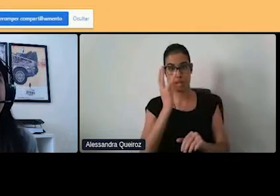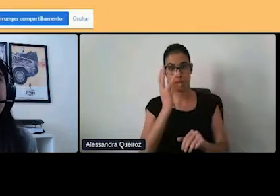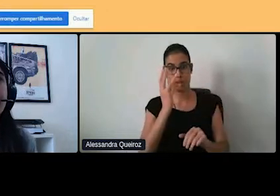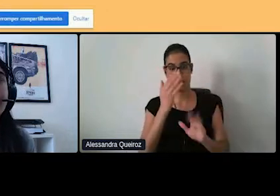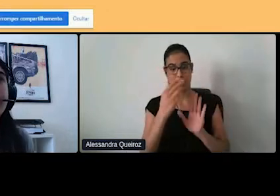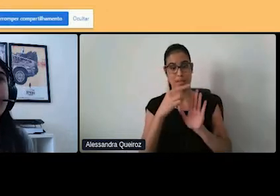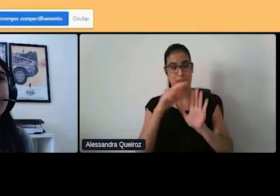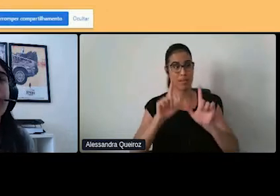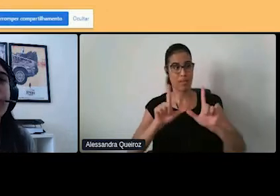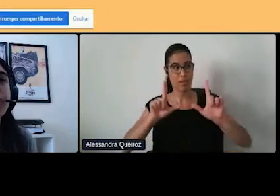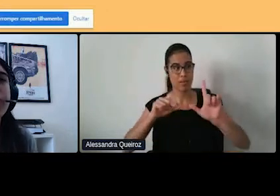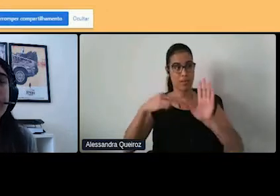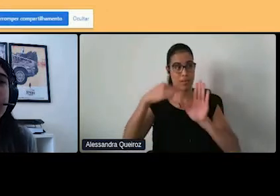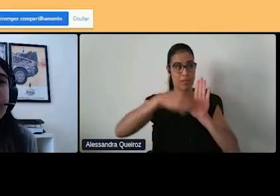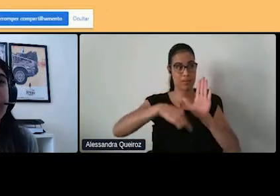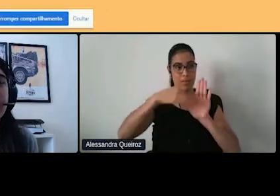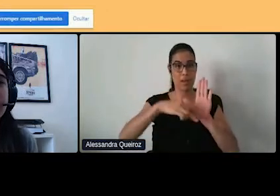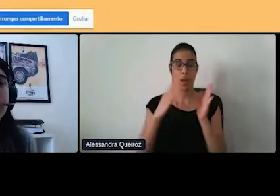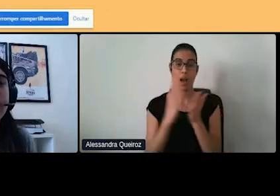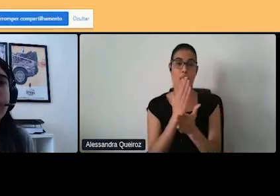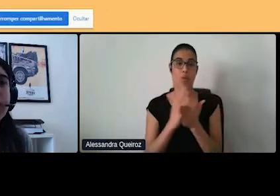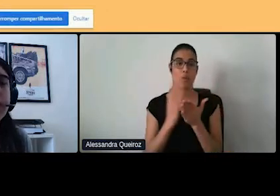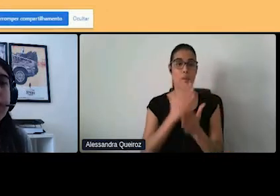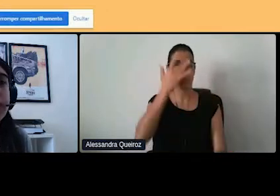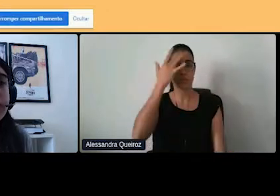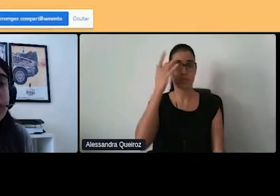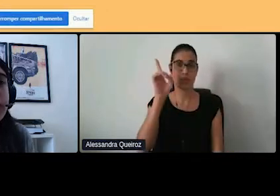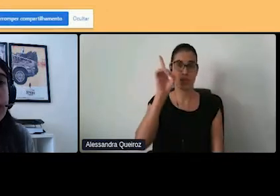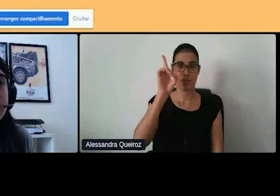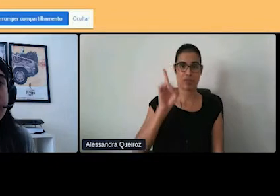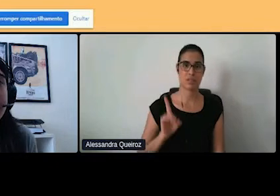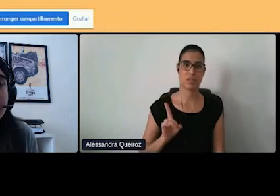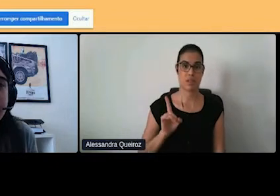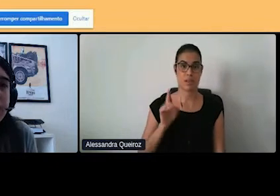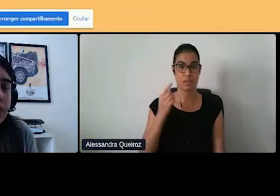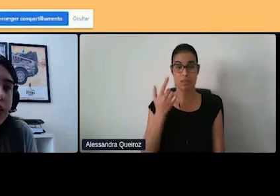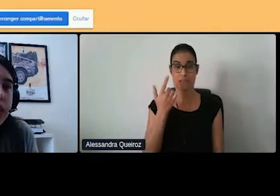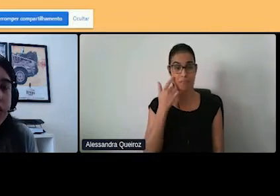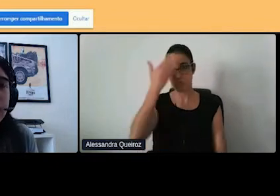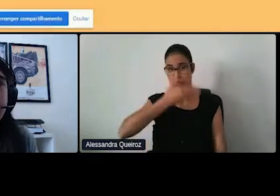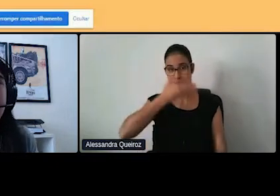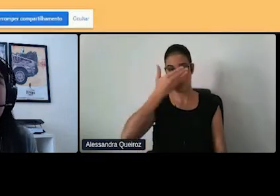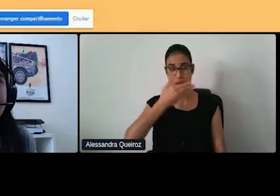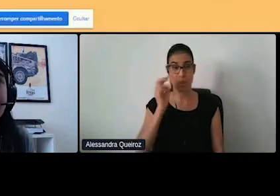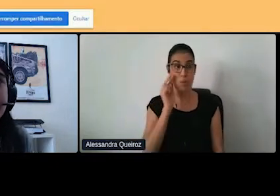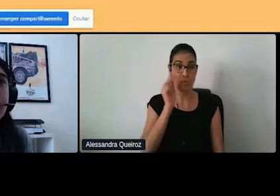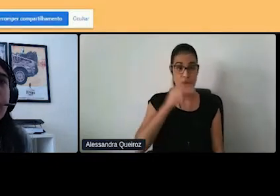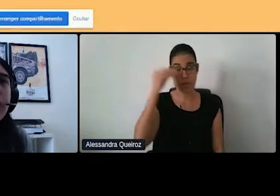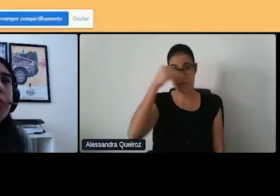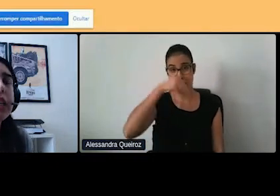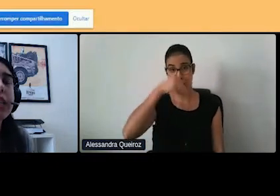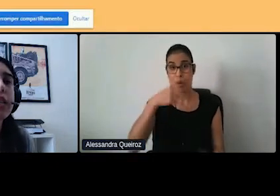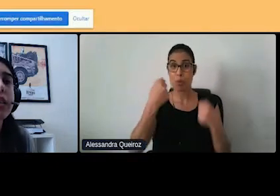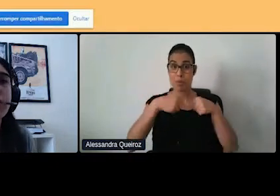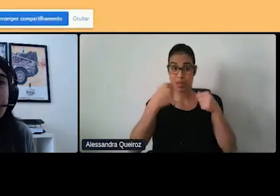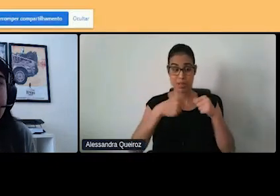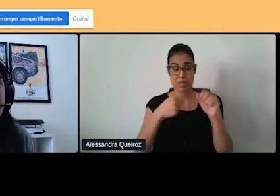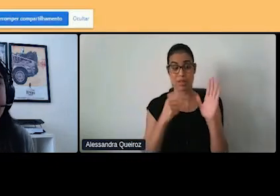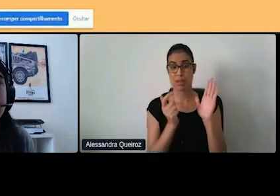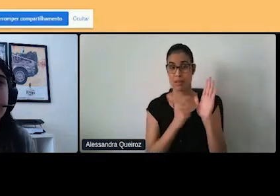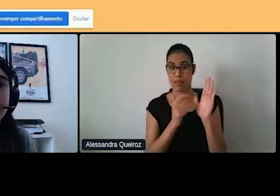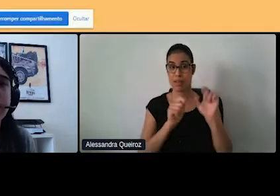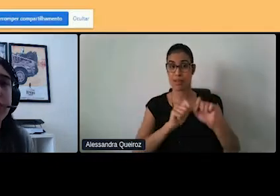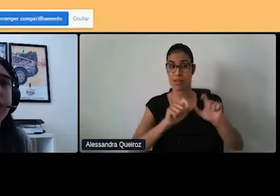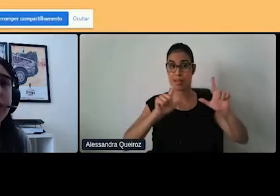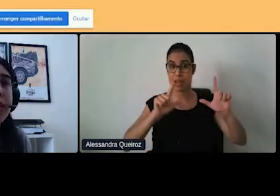pessoas com algum determinado tipo de deficiência visual que precisam de leitores de tela. Mas a gente tem outros